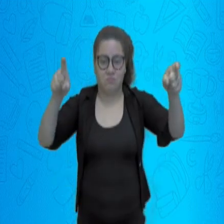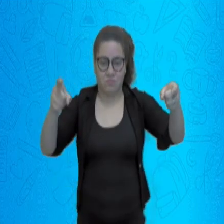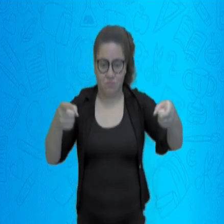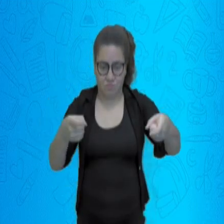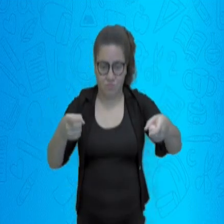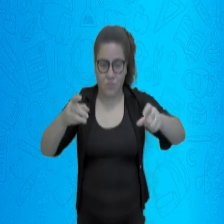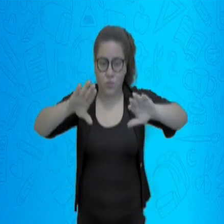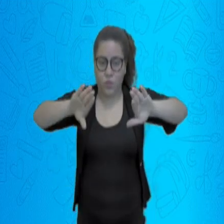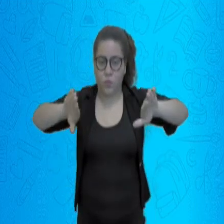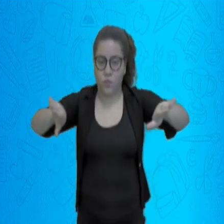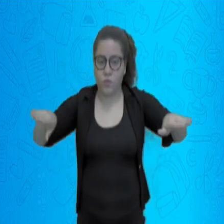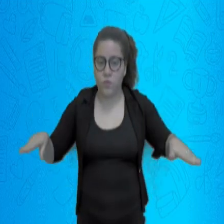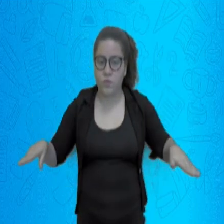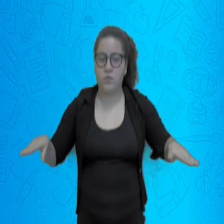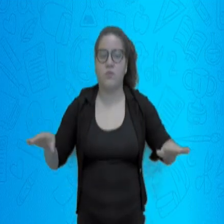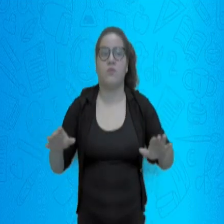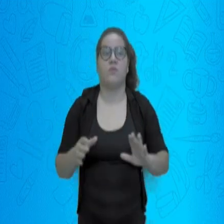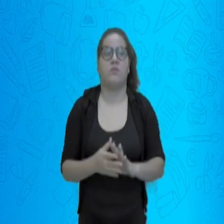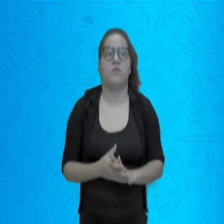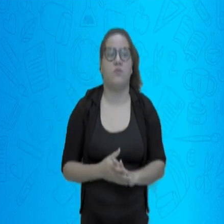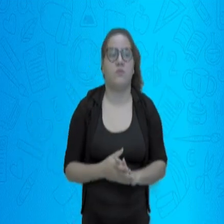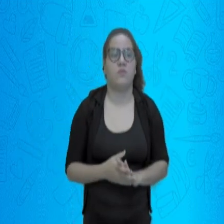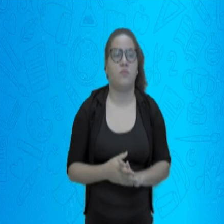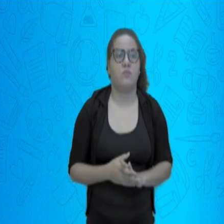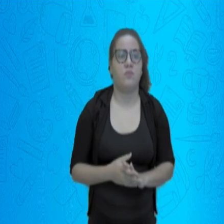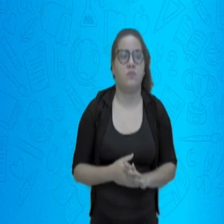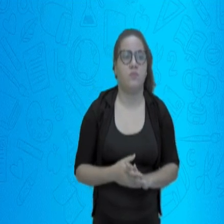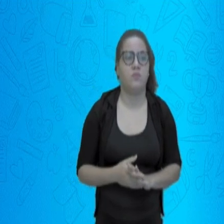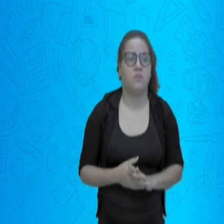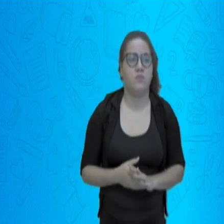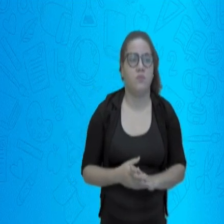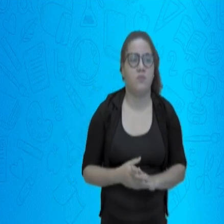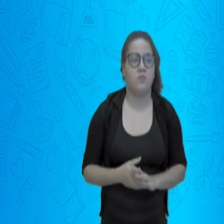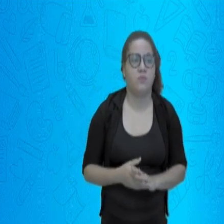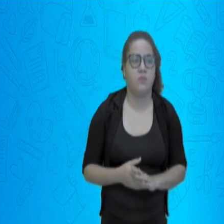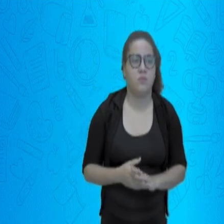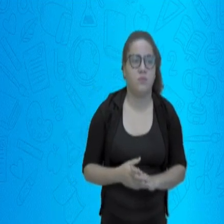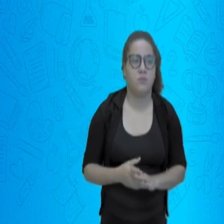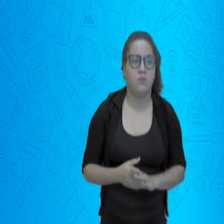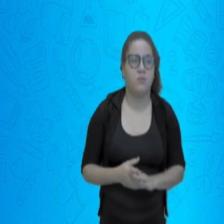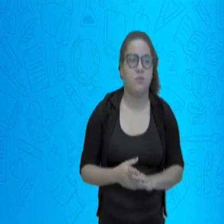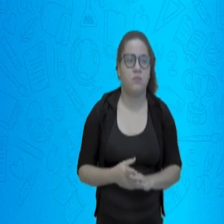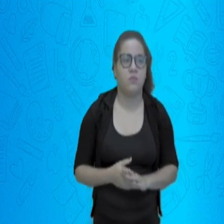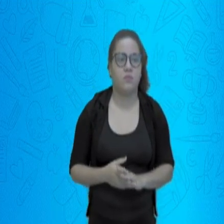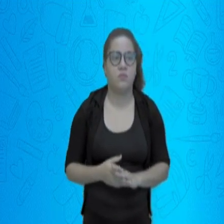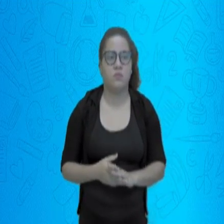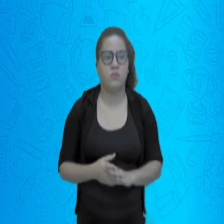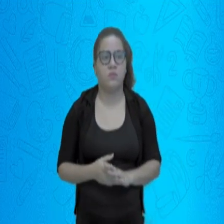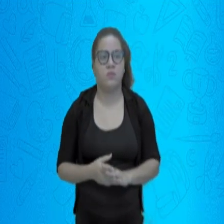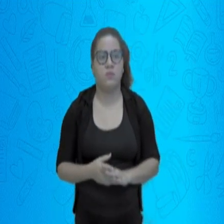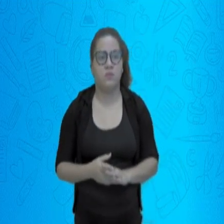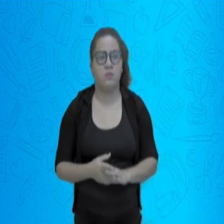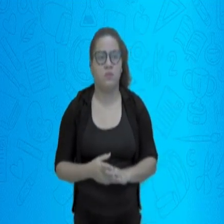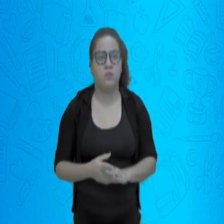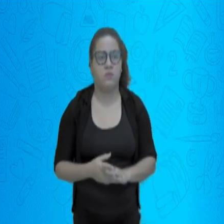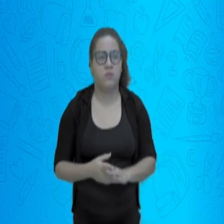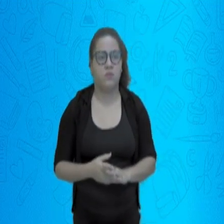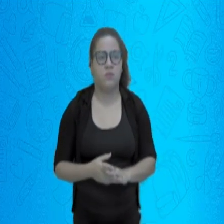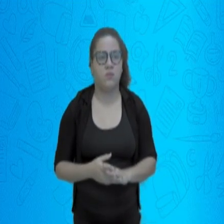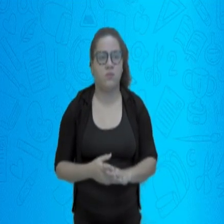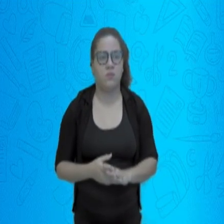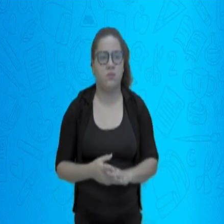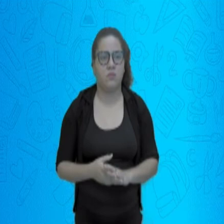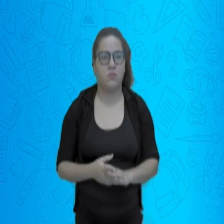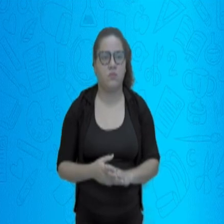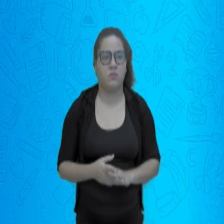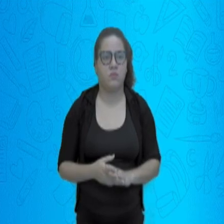vou tirar esse parêntese. Vou apagar aqui, porque tá ficando embolado. Vou resolver aqui em cima.